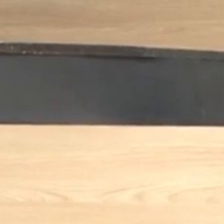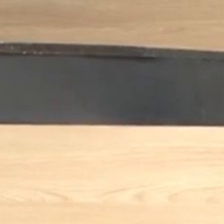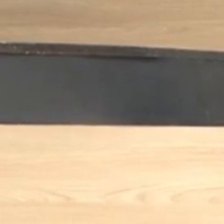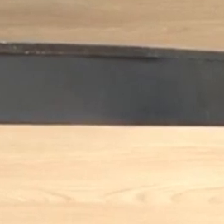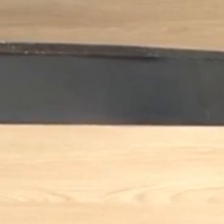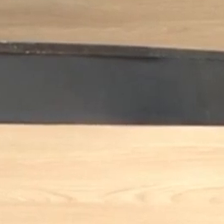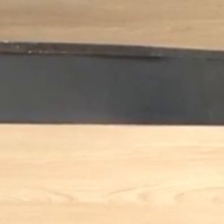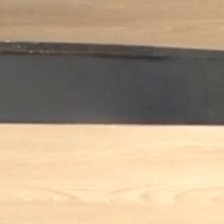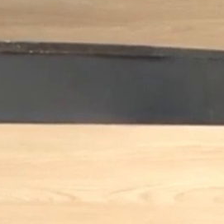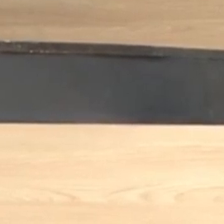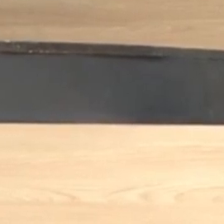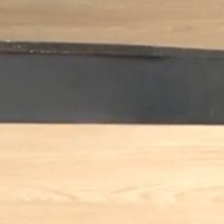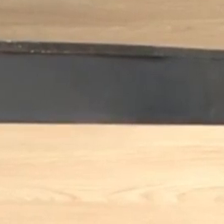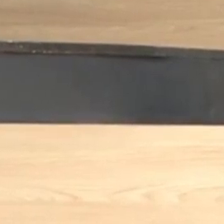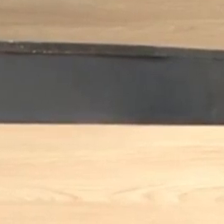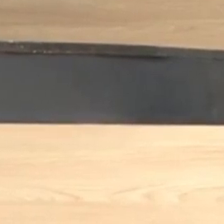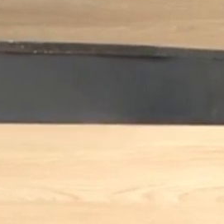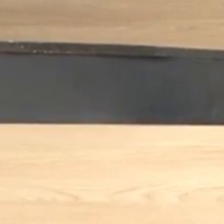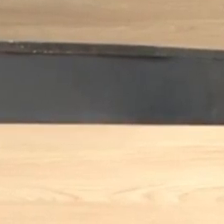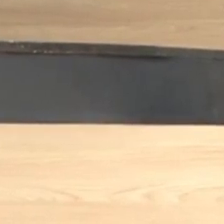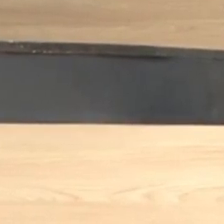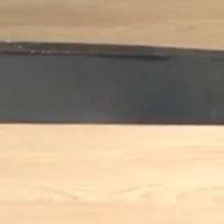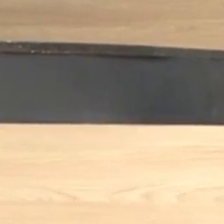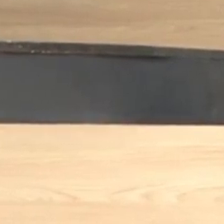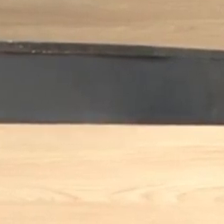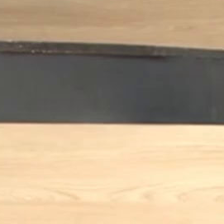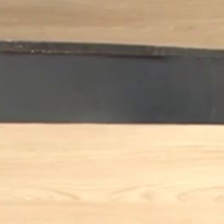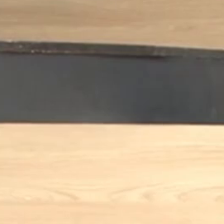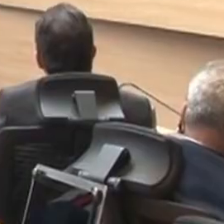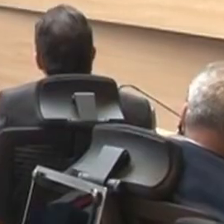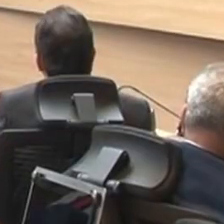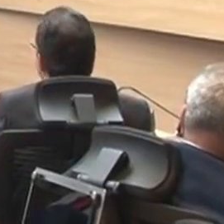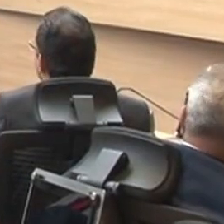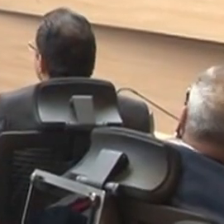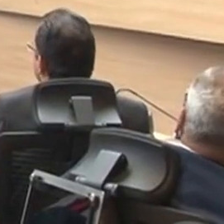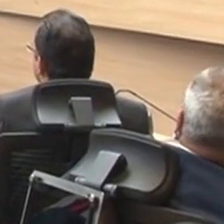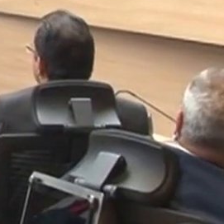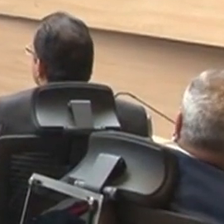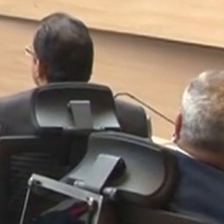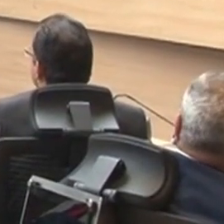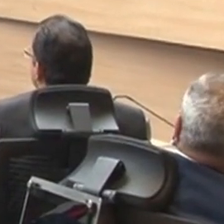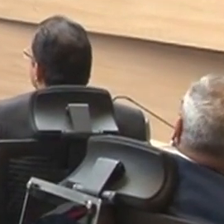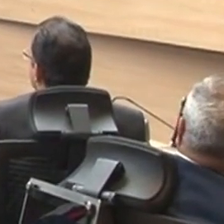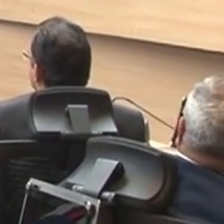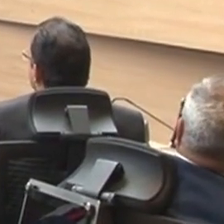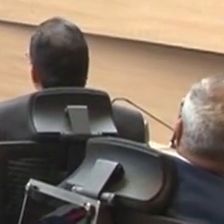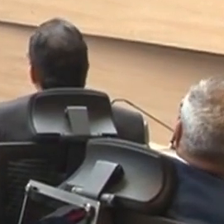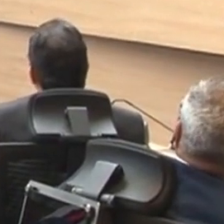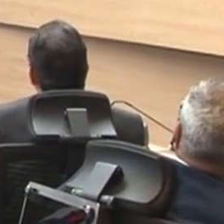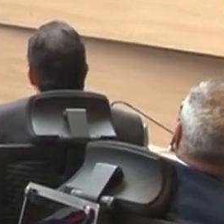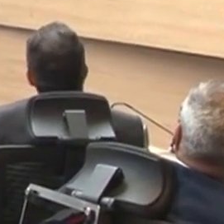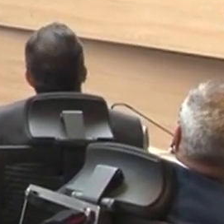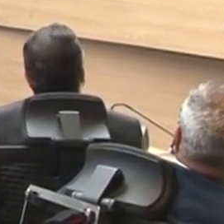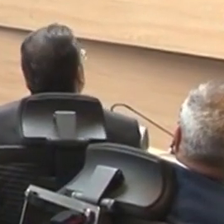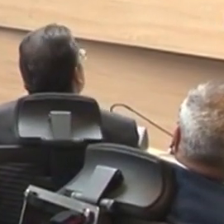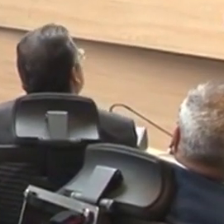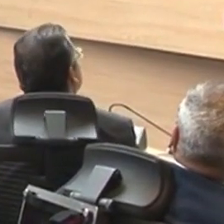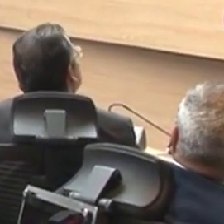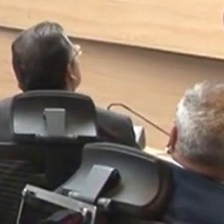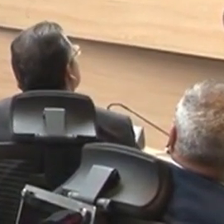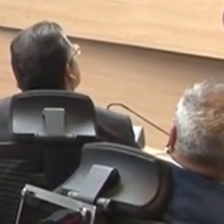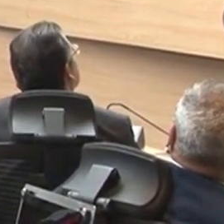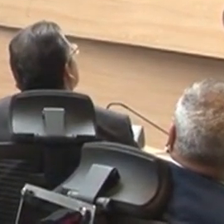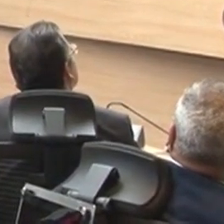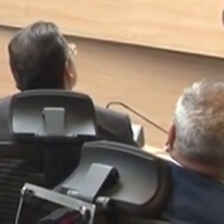de 1612 como marco inaugural do bairro da varsia inclui no calendário oficial da cidade o aniversário